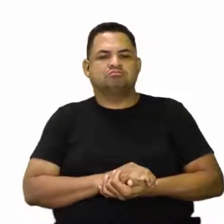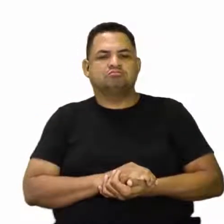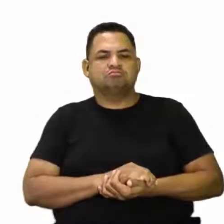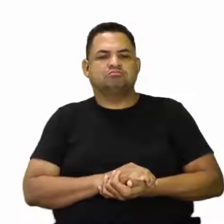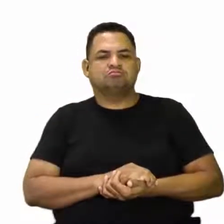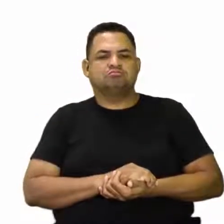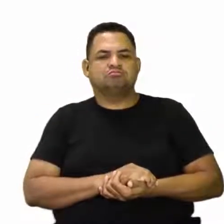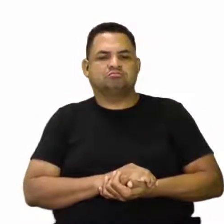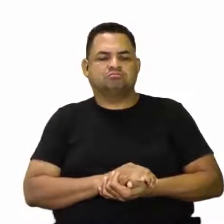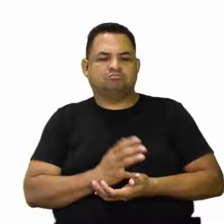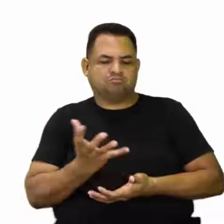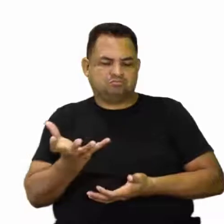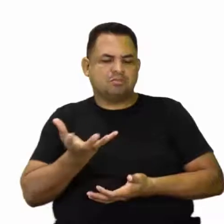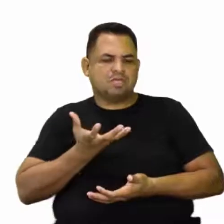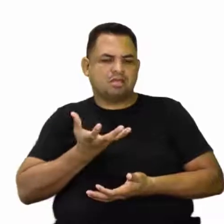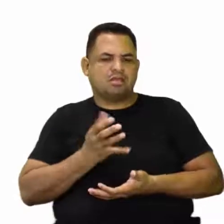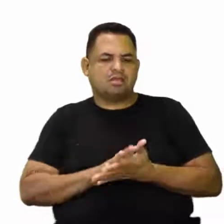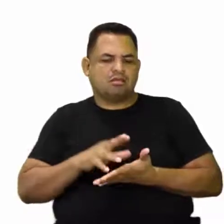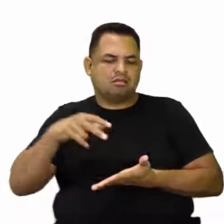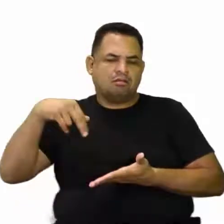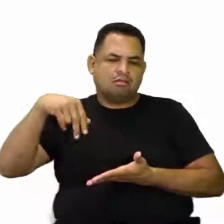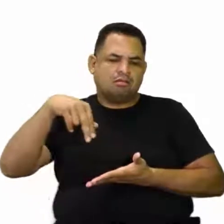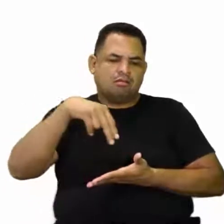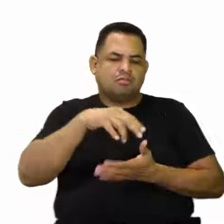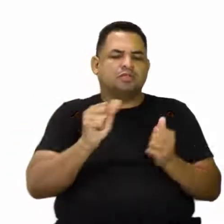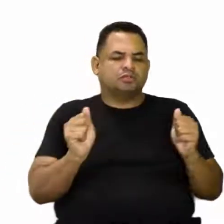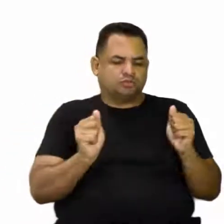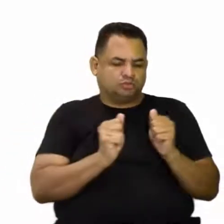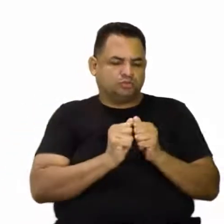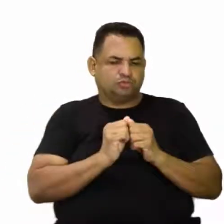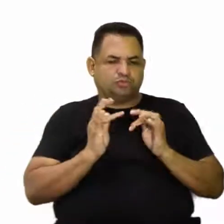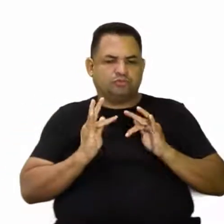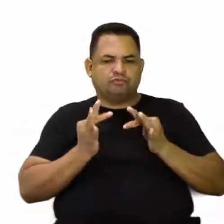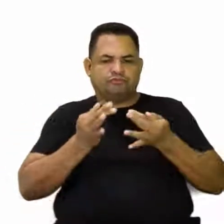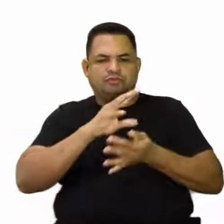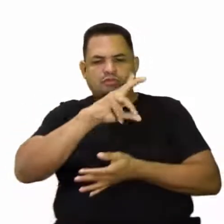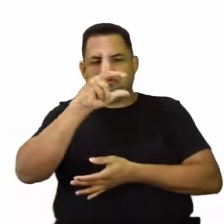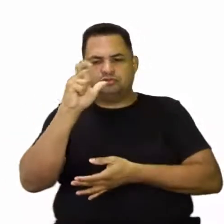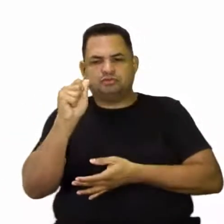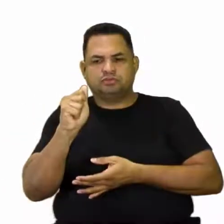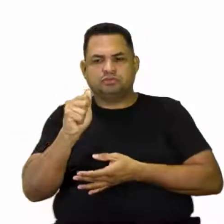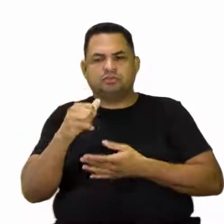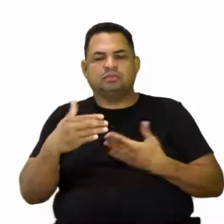fim do dia? Desejarias caminhar comigo no final do dia?